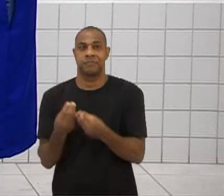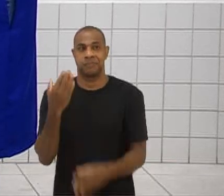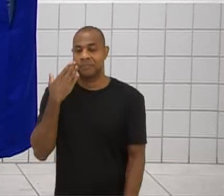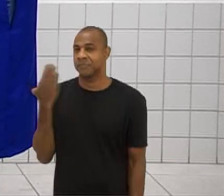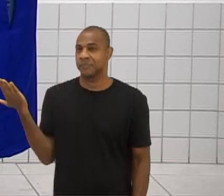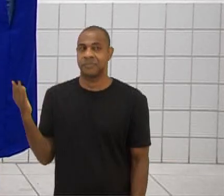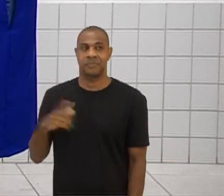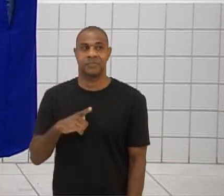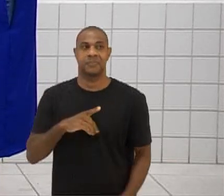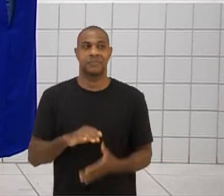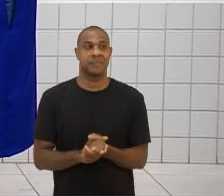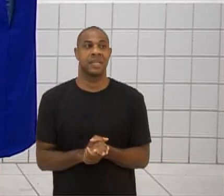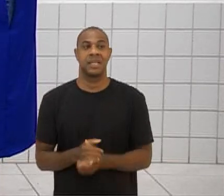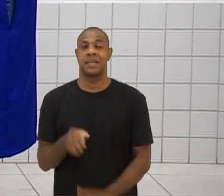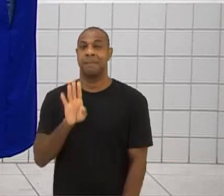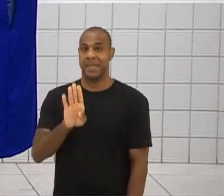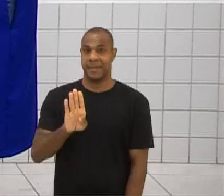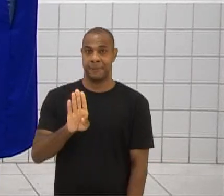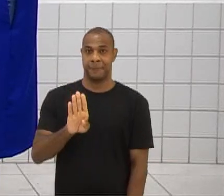esse B,